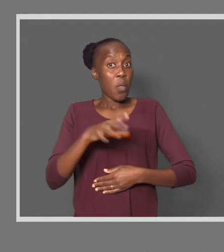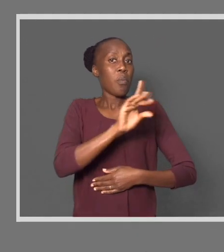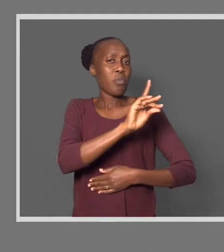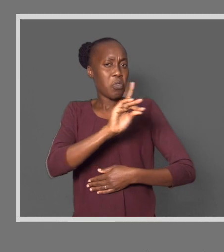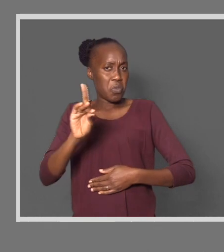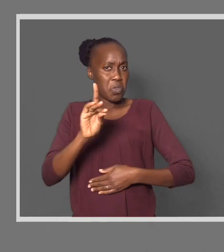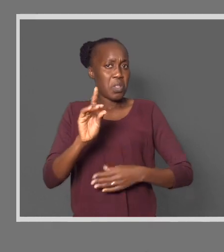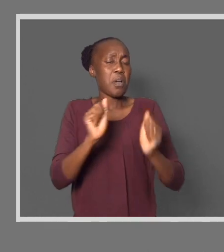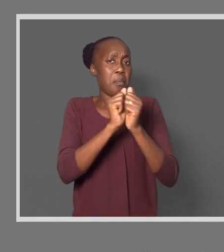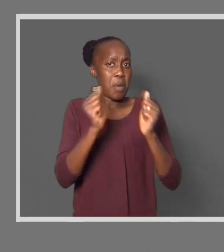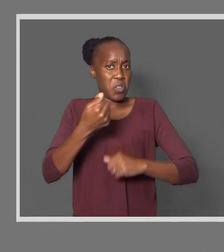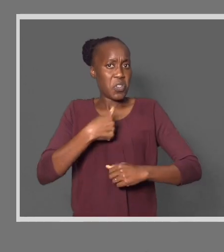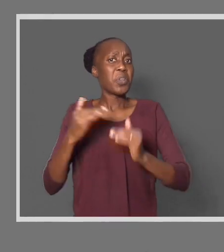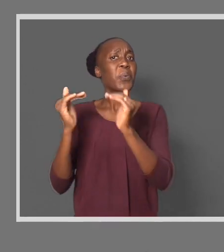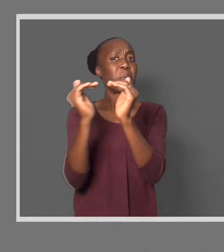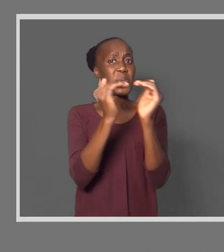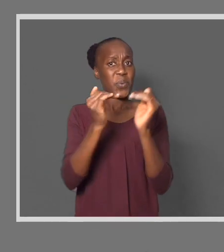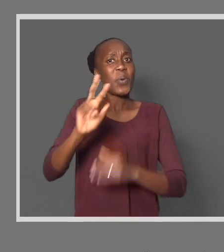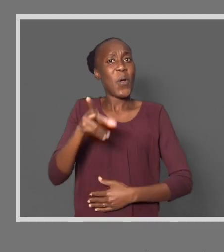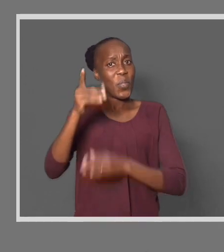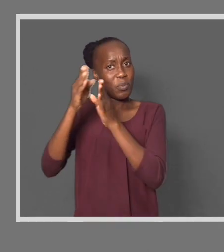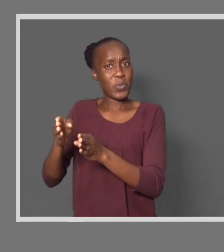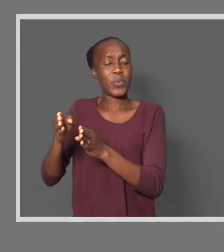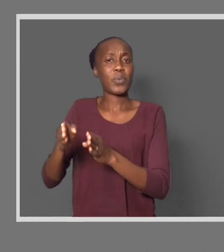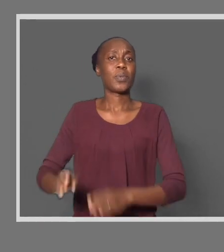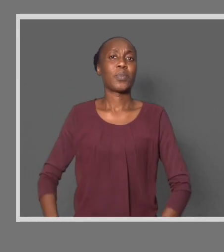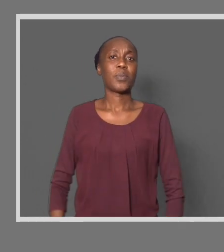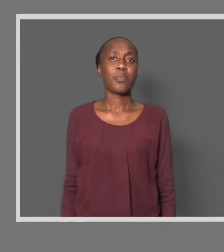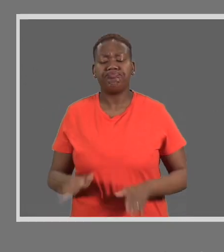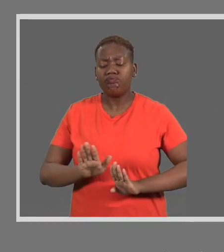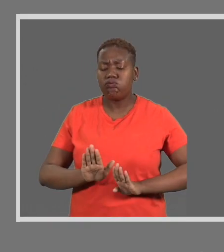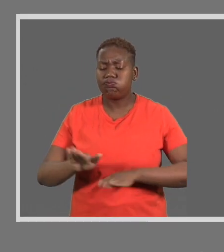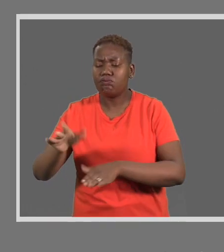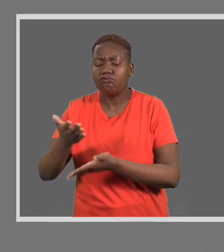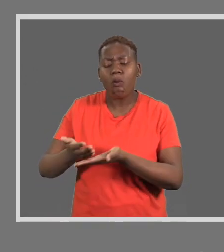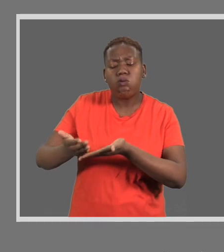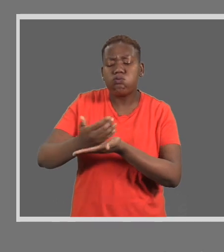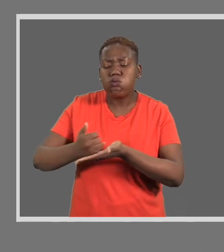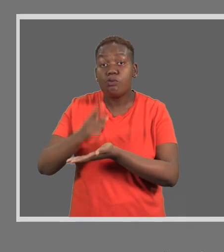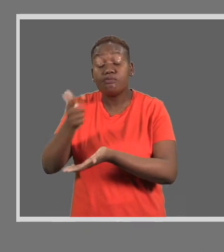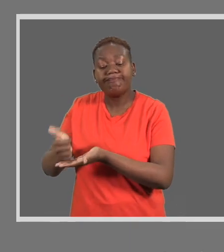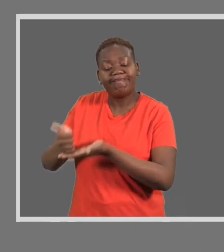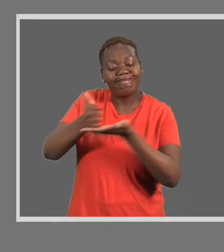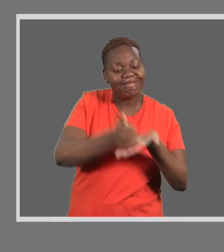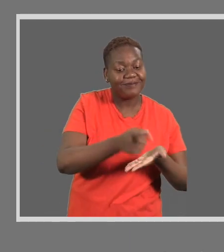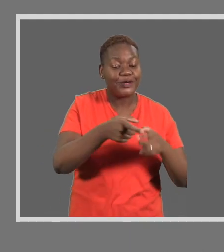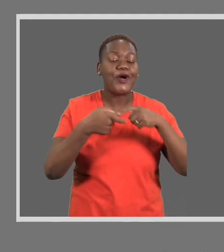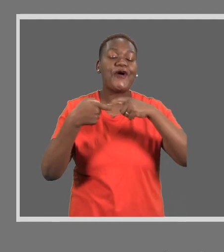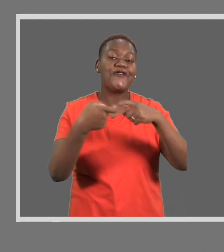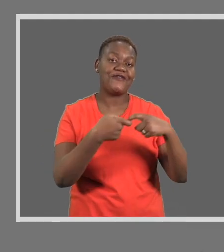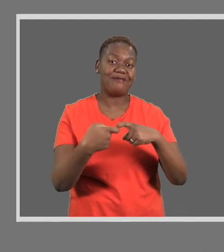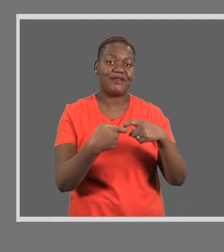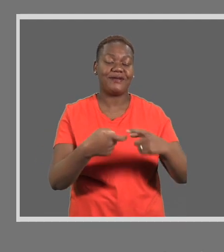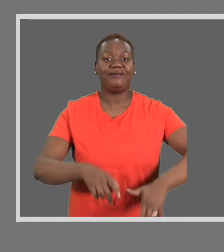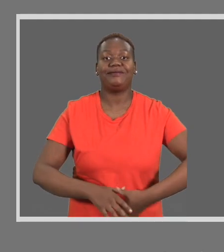apesar de ser deficiência mas sou igual ao físico as máquinas vão ajudar a gerar renda para